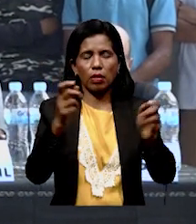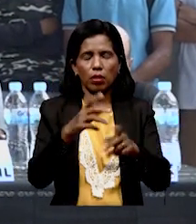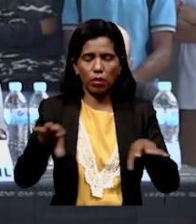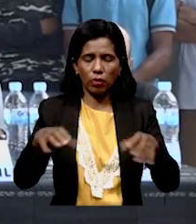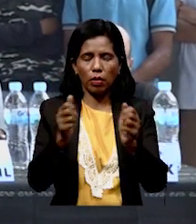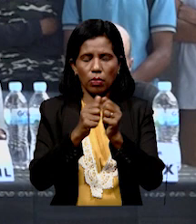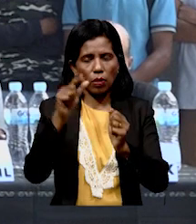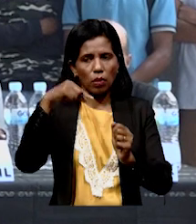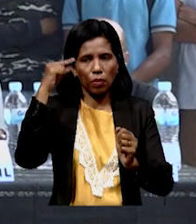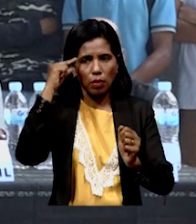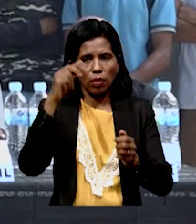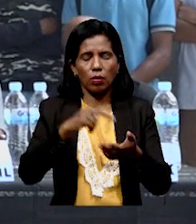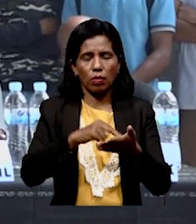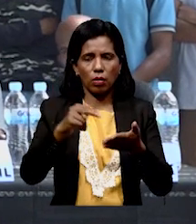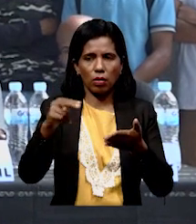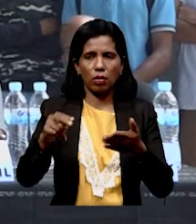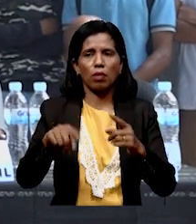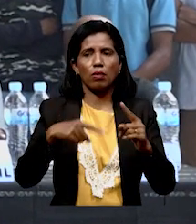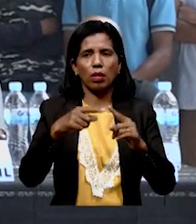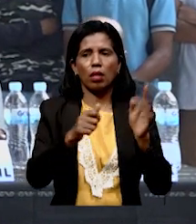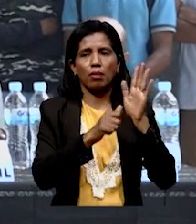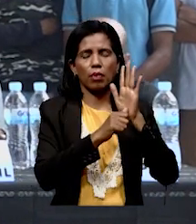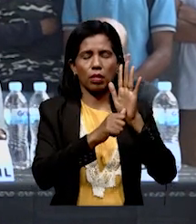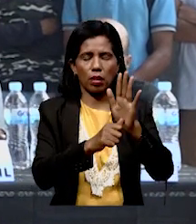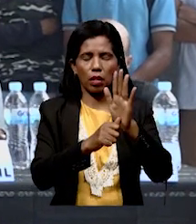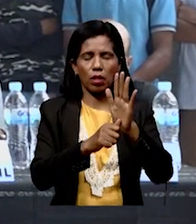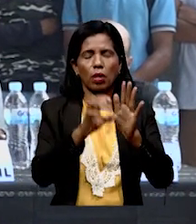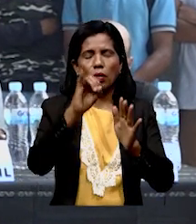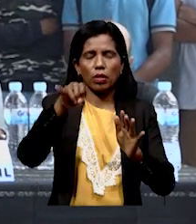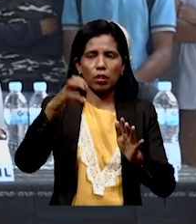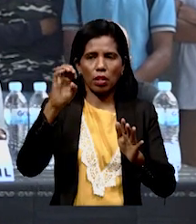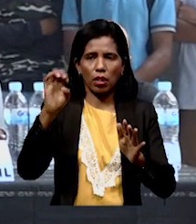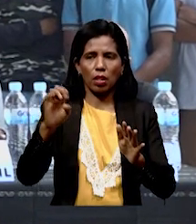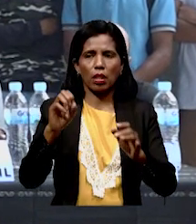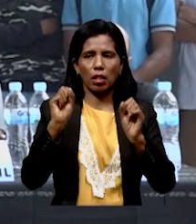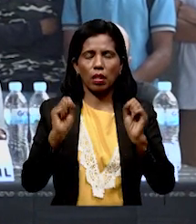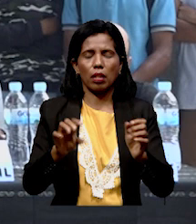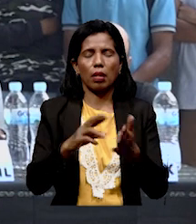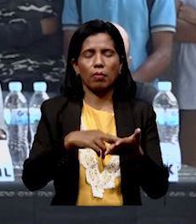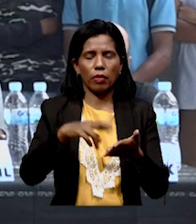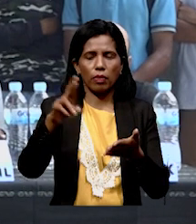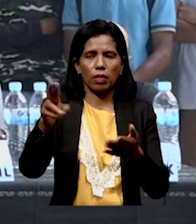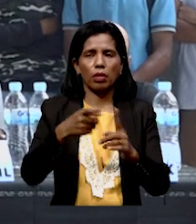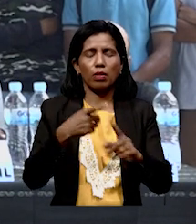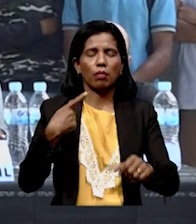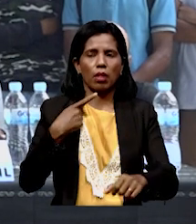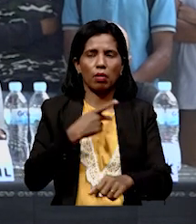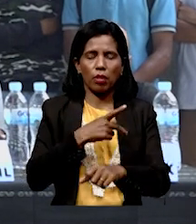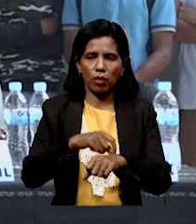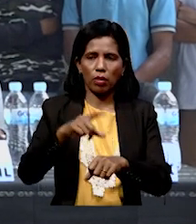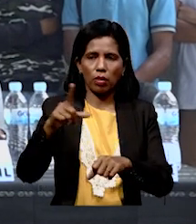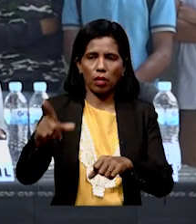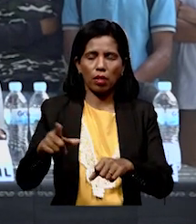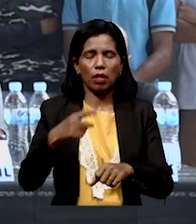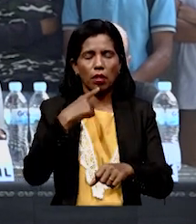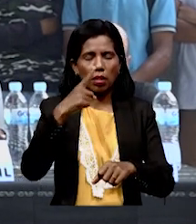governo, Nuno Governo, quando ele apresenta o Orçamento Geral do Estado, nível da quinta na aprovação do Rússia e Parlamento Nacional.